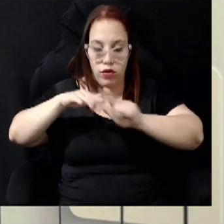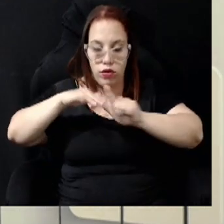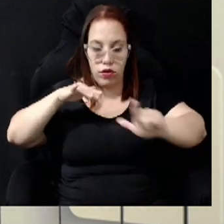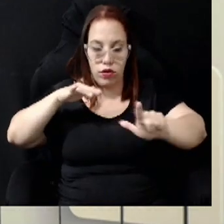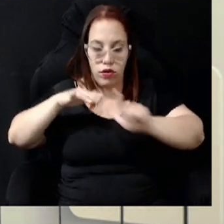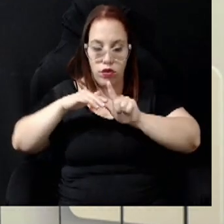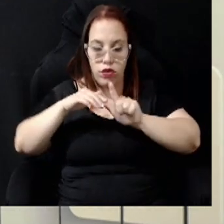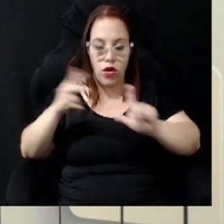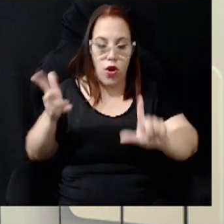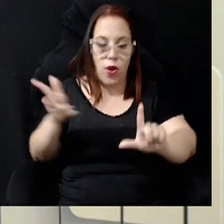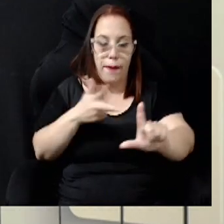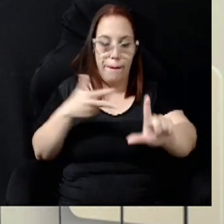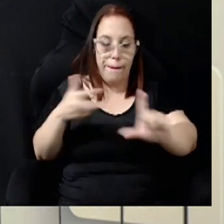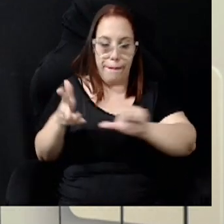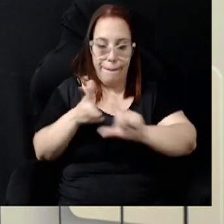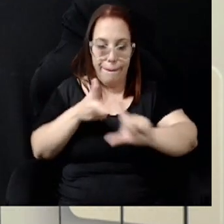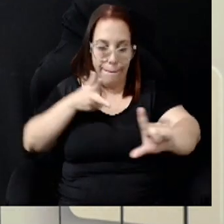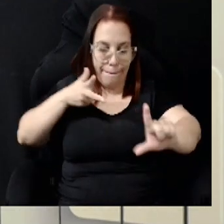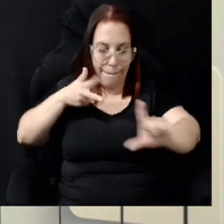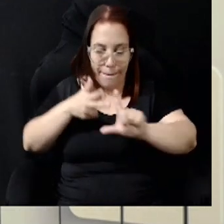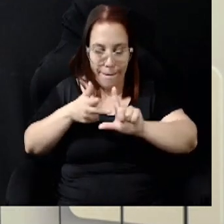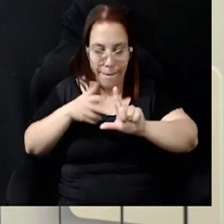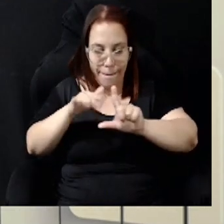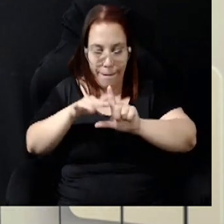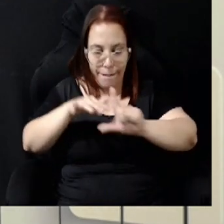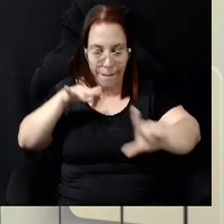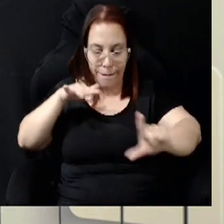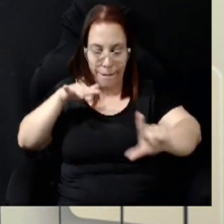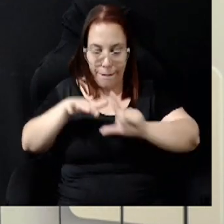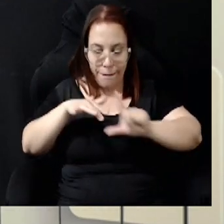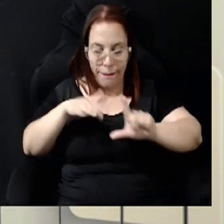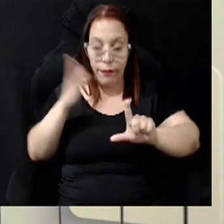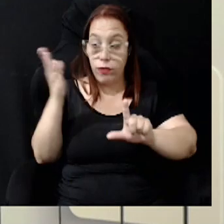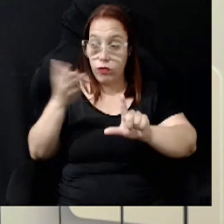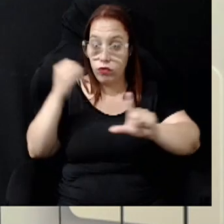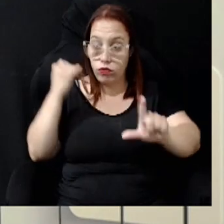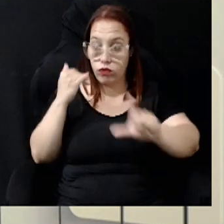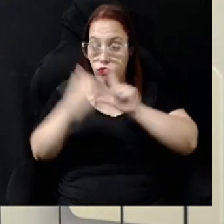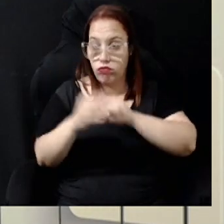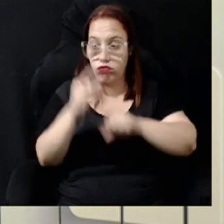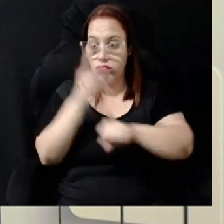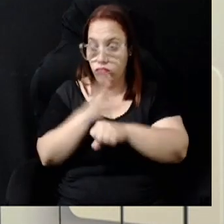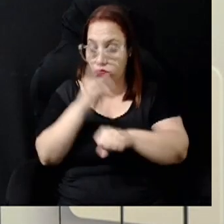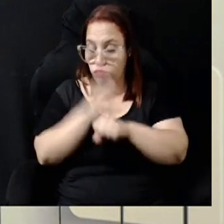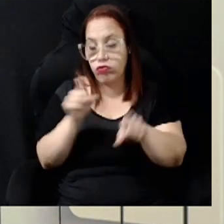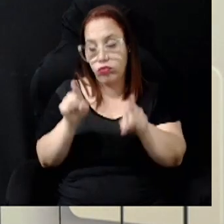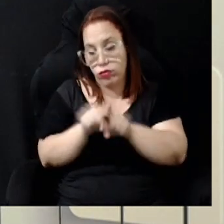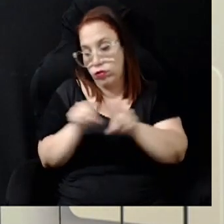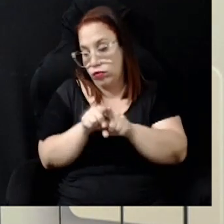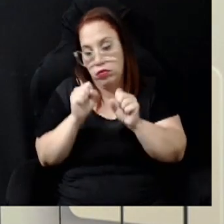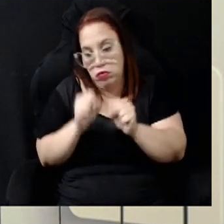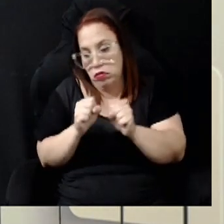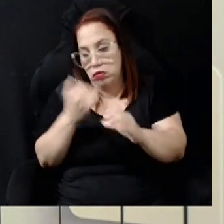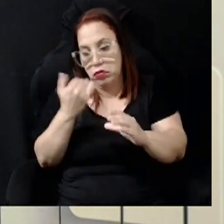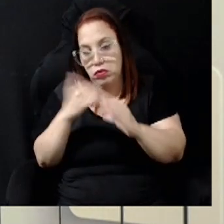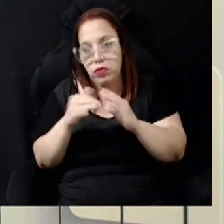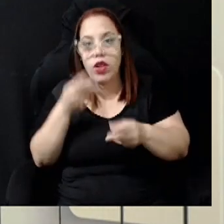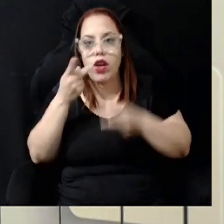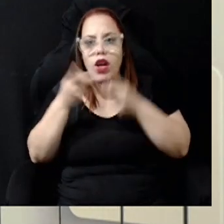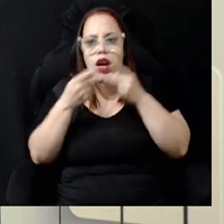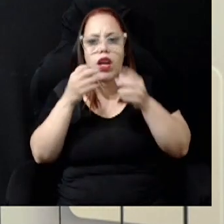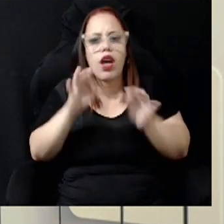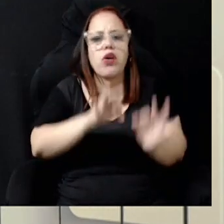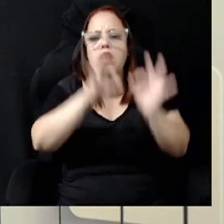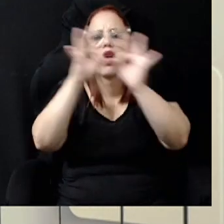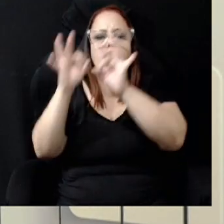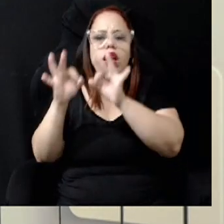celular apontada para este QR Code, você já tem acesso ao nosso WhatsApp também. E aí você pode mandar, olha, quero acompanhar a cidade de